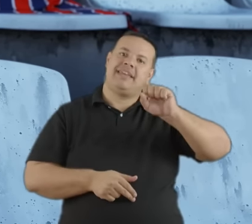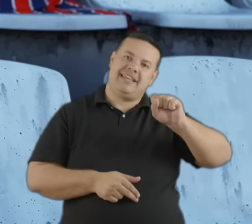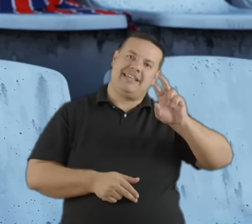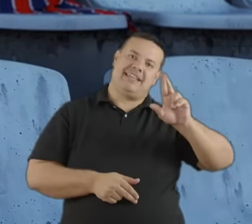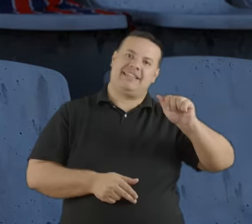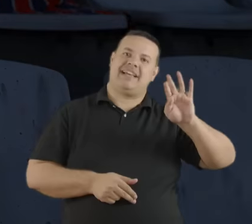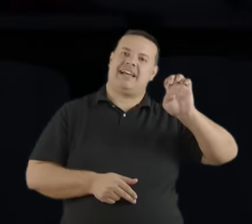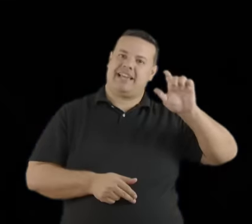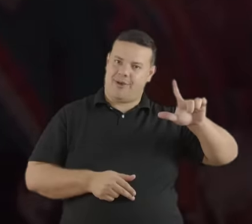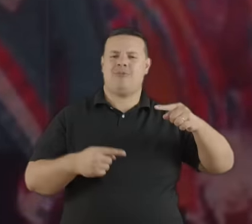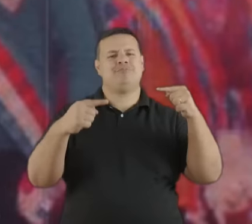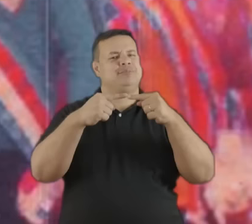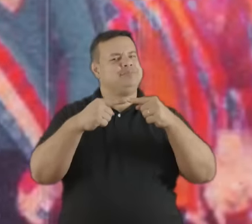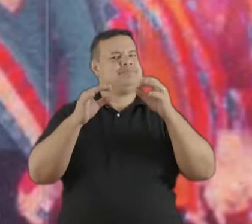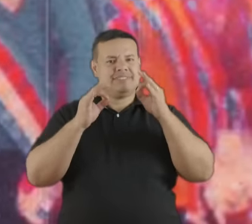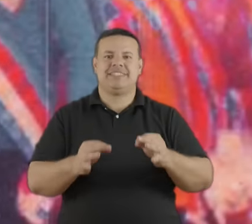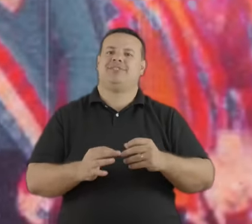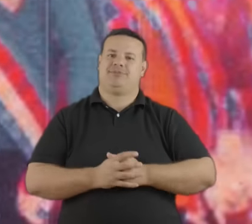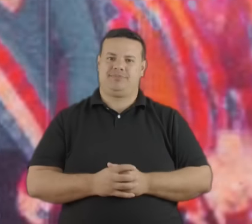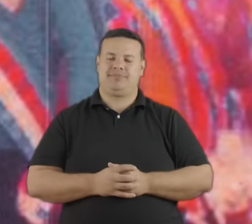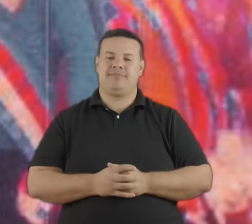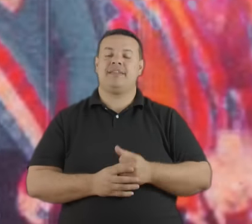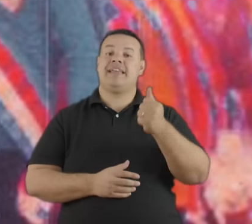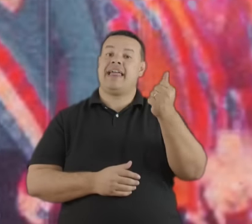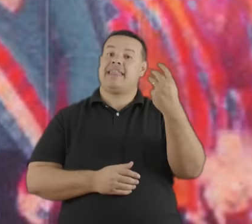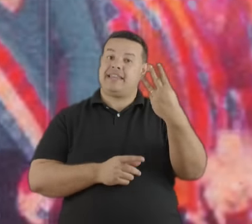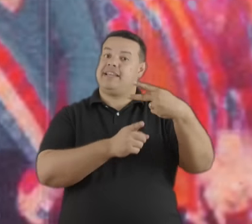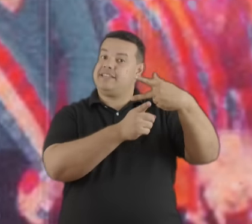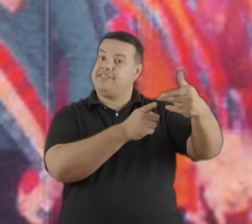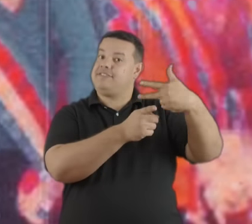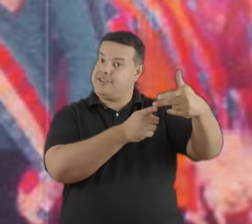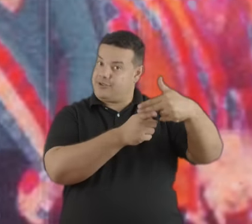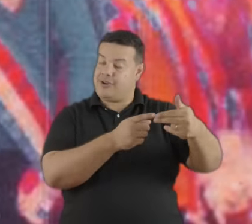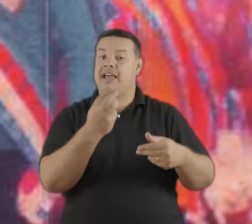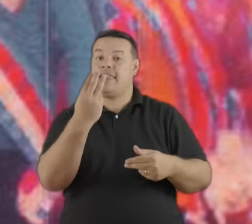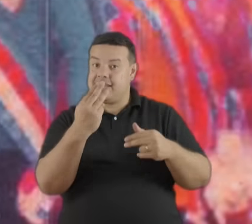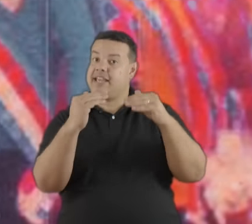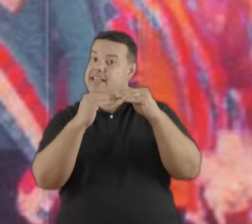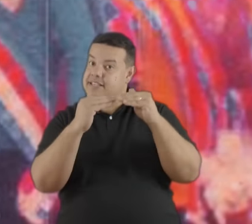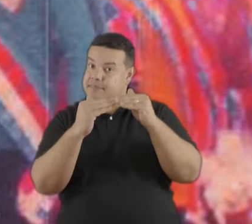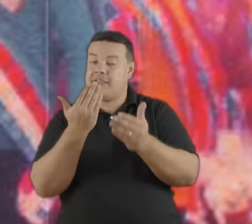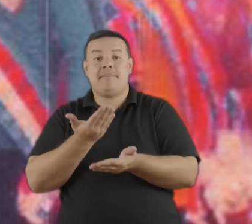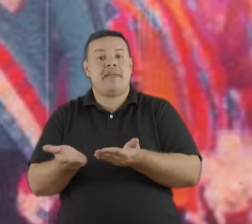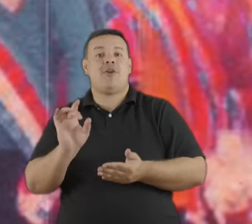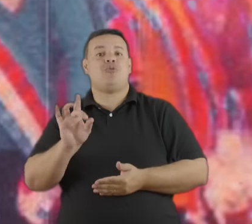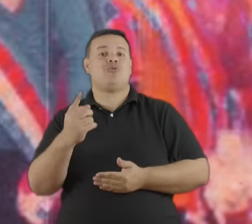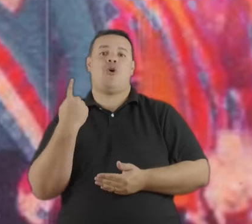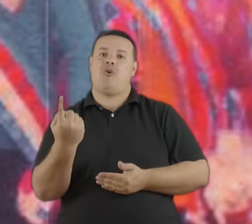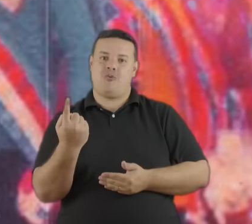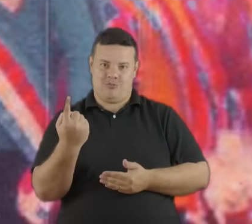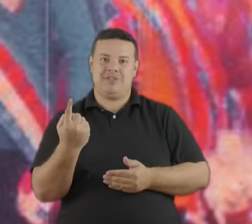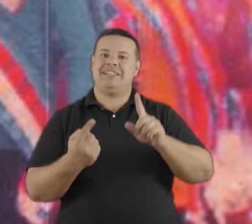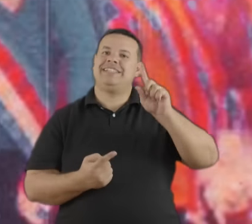e Ailton e Israel. Foram impressionantes 13 vitórias, 3 empates e apenas uma derrota